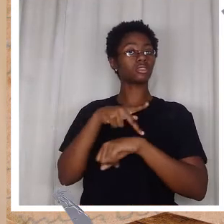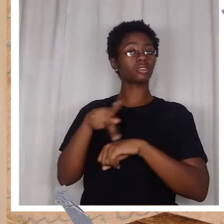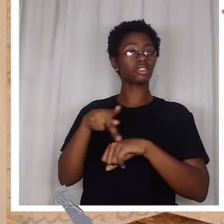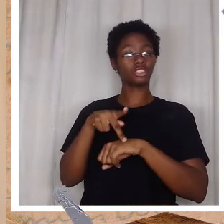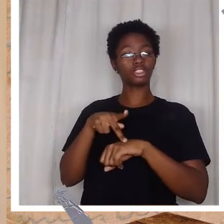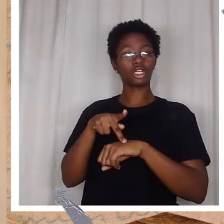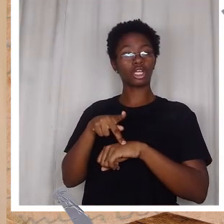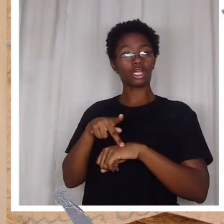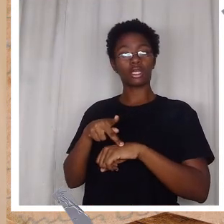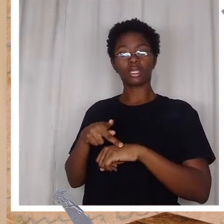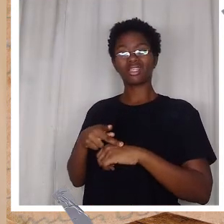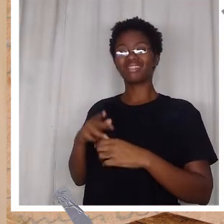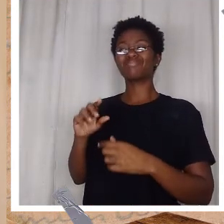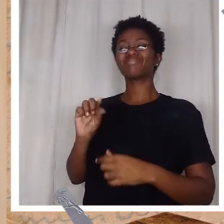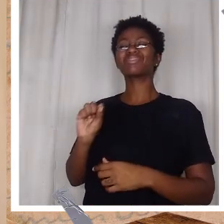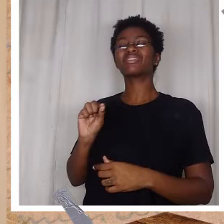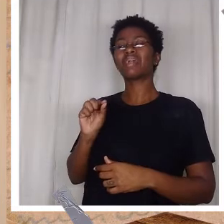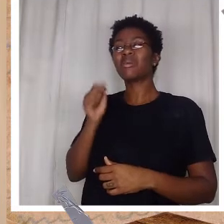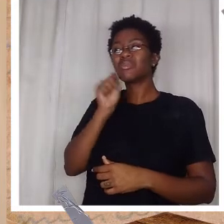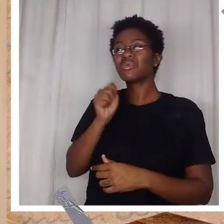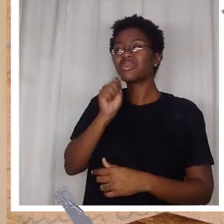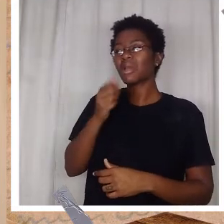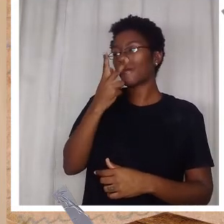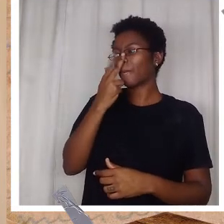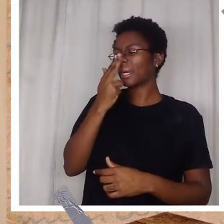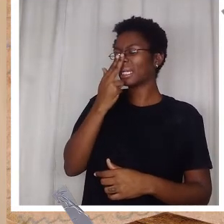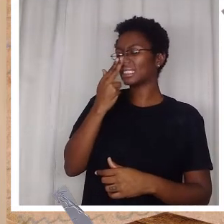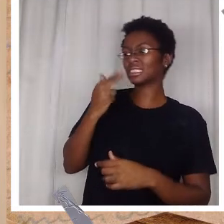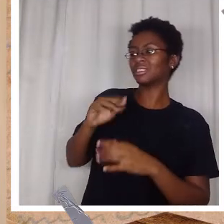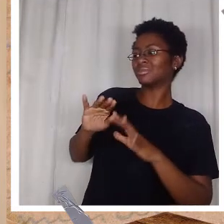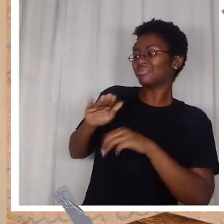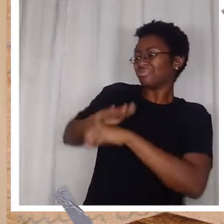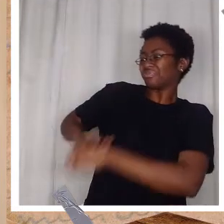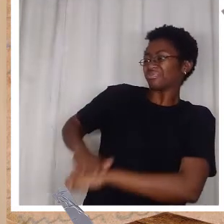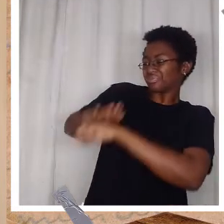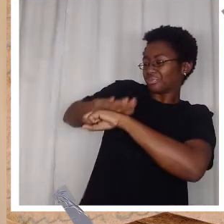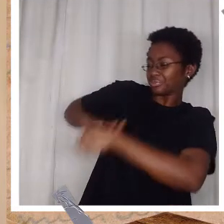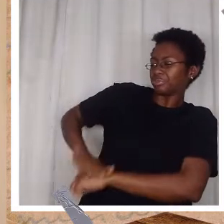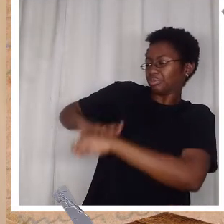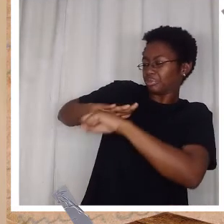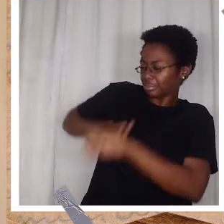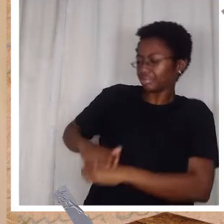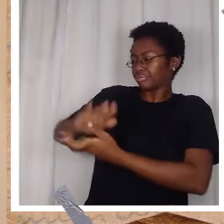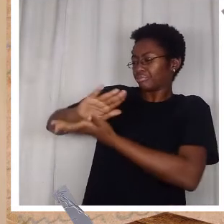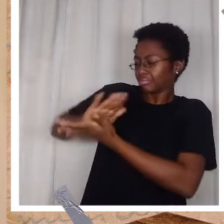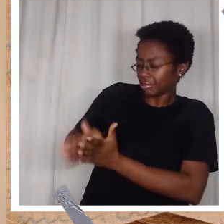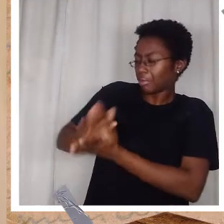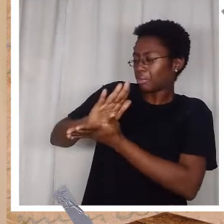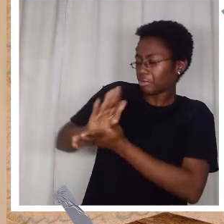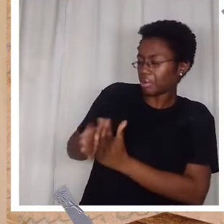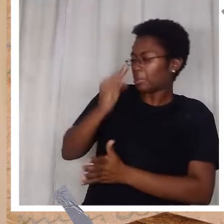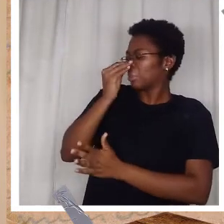num patamar de supressão, de